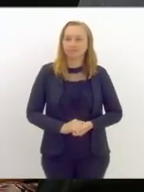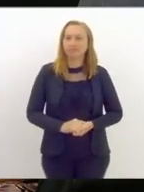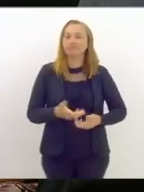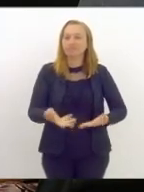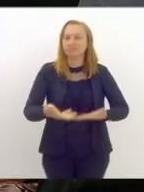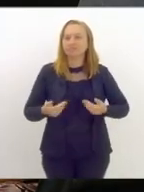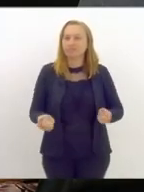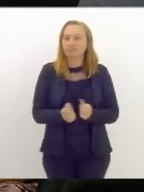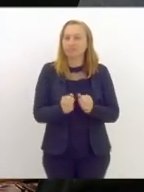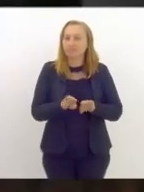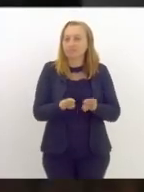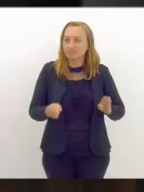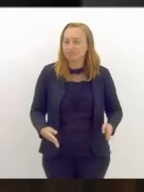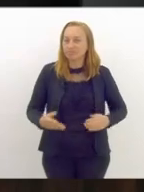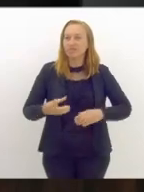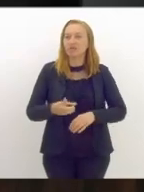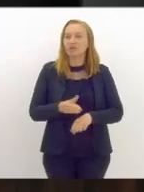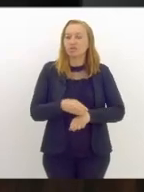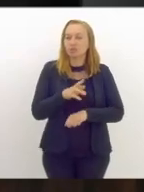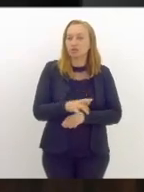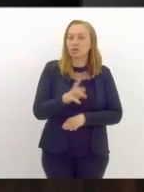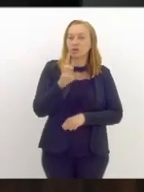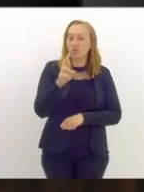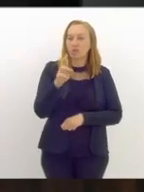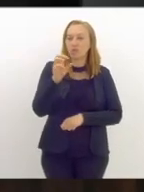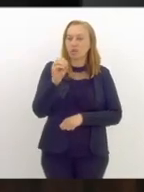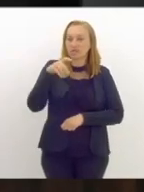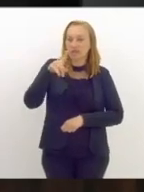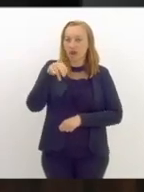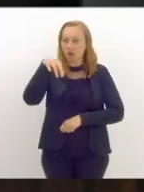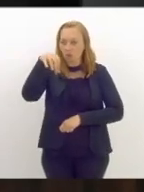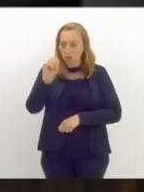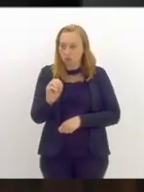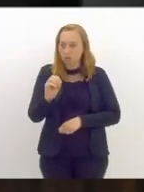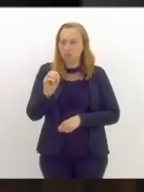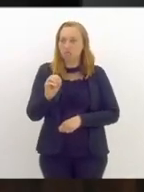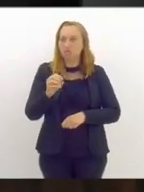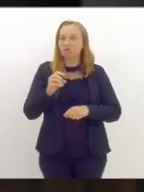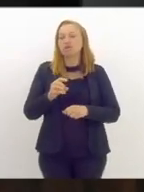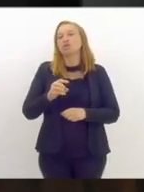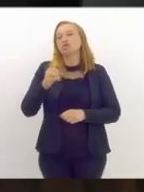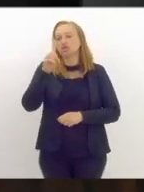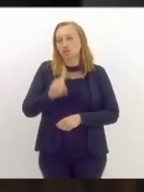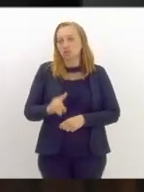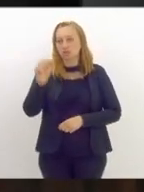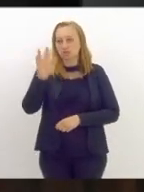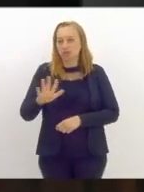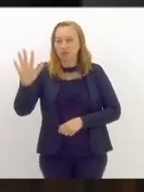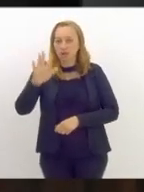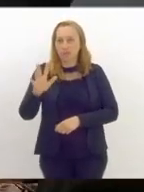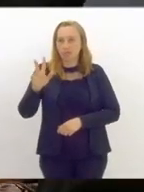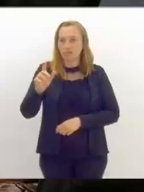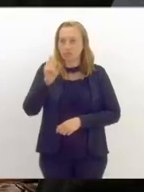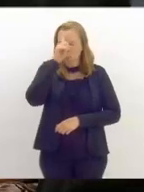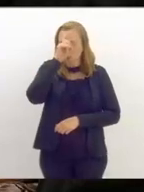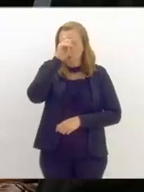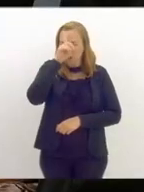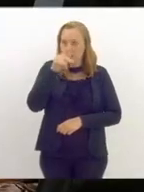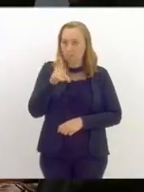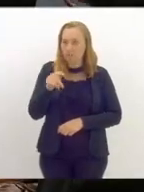Convido para estar conosco à mesa Dr. Ronaldo Damião, diretor-geral do Hospital Universitário Pedro Ernesto.